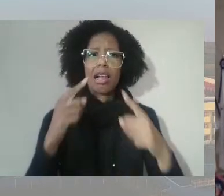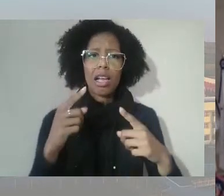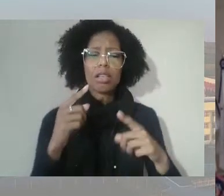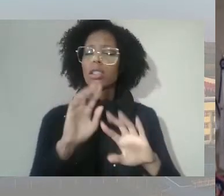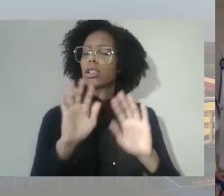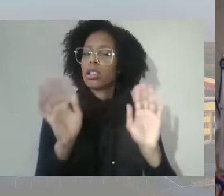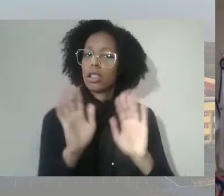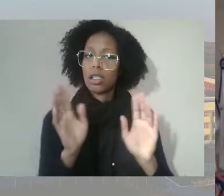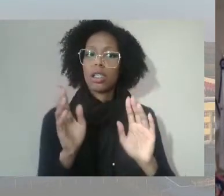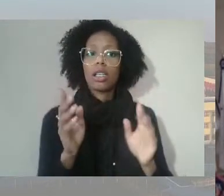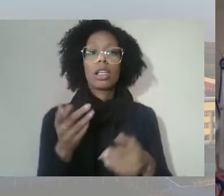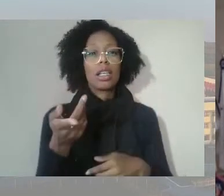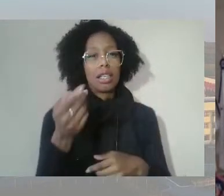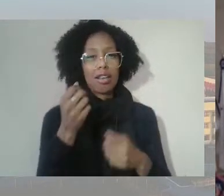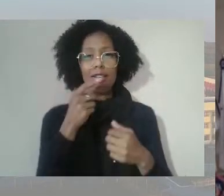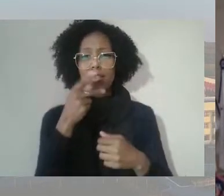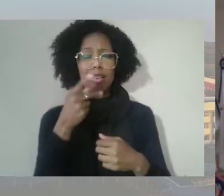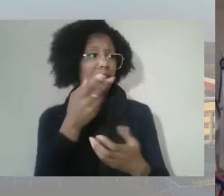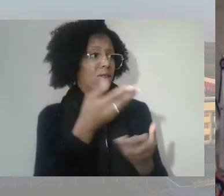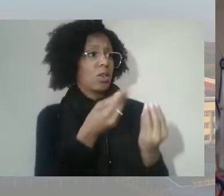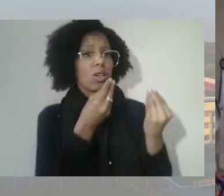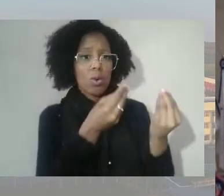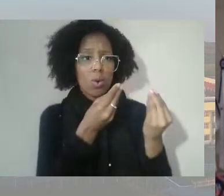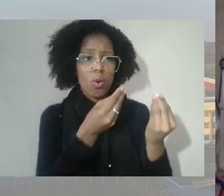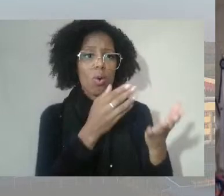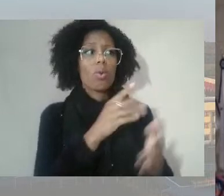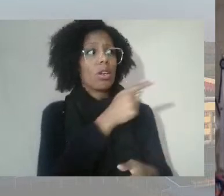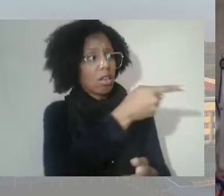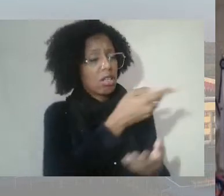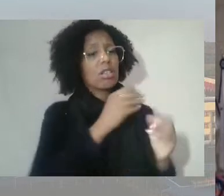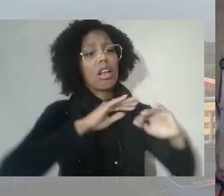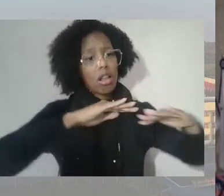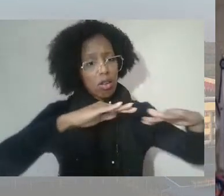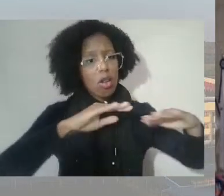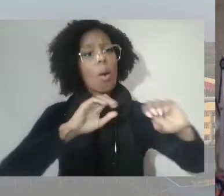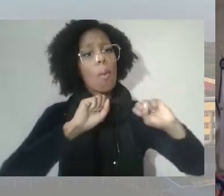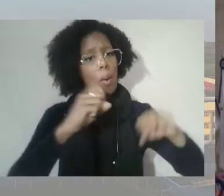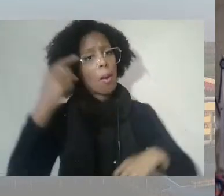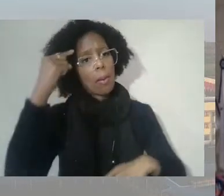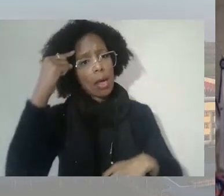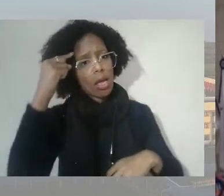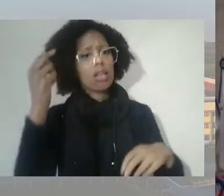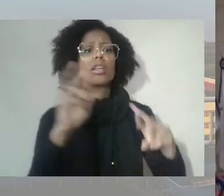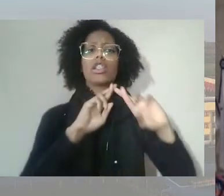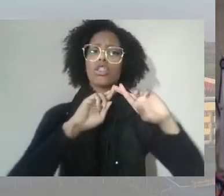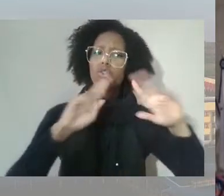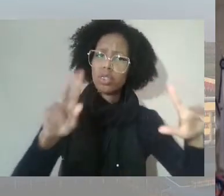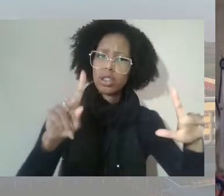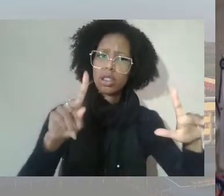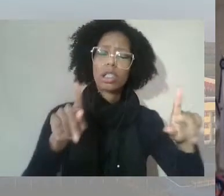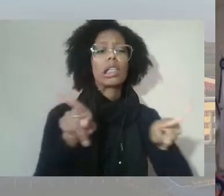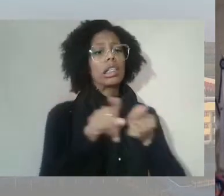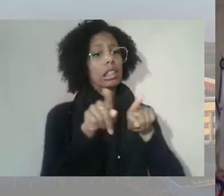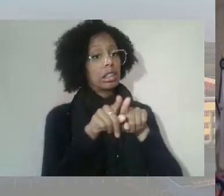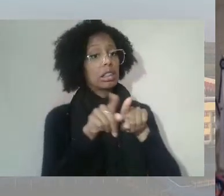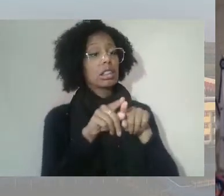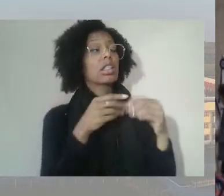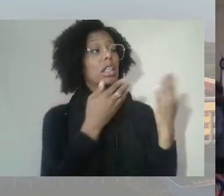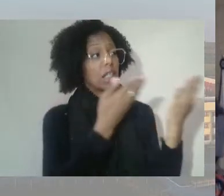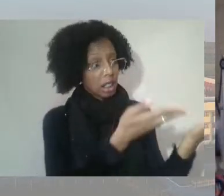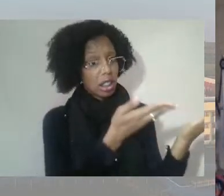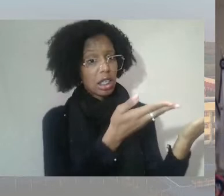a DAF fere os princípios da livre manifestação de pensamento, de diversidade e pluralidade que constituem